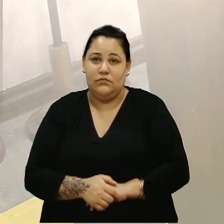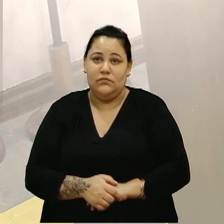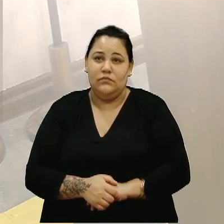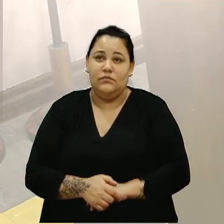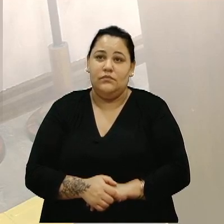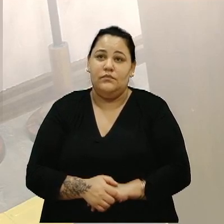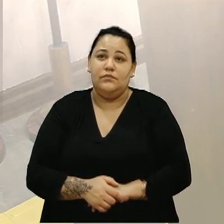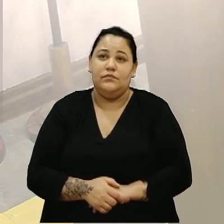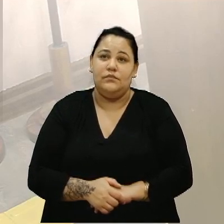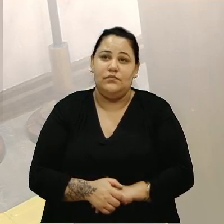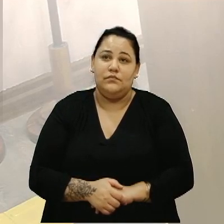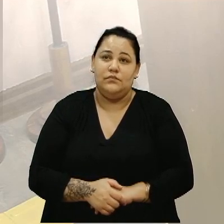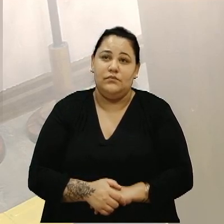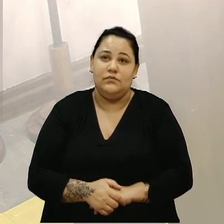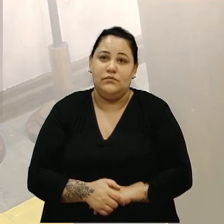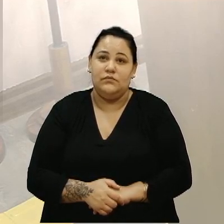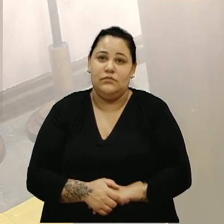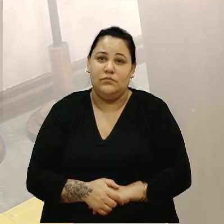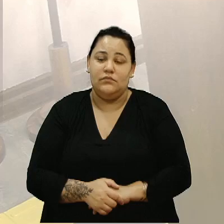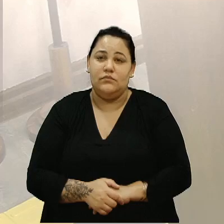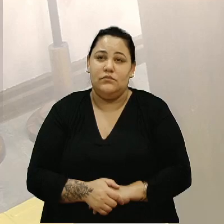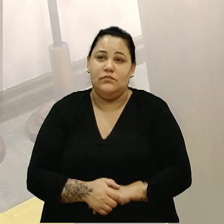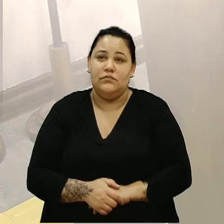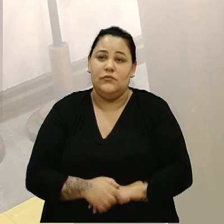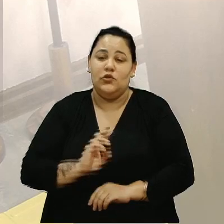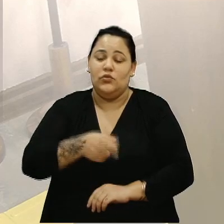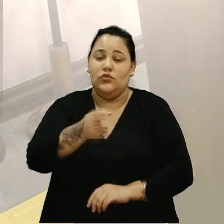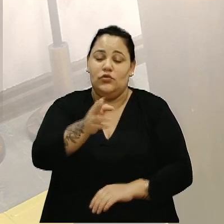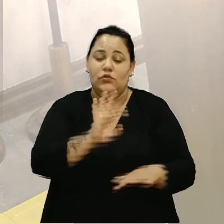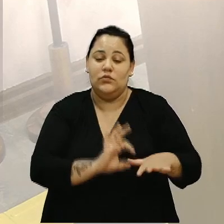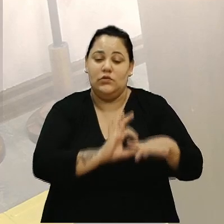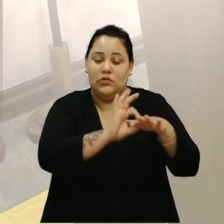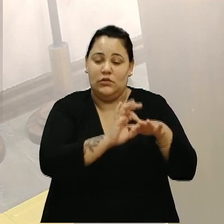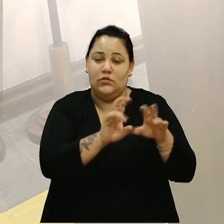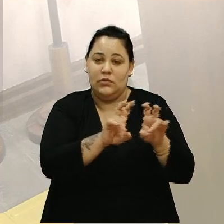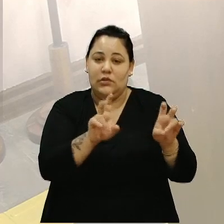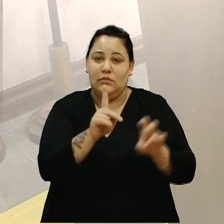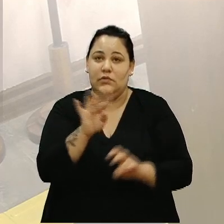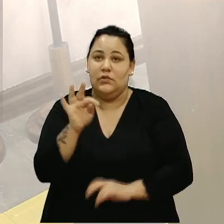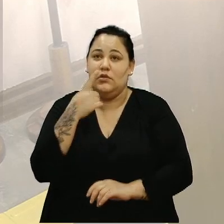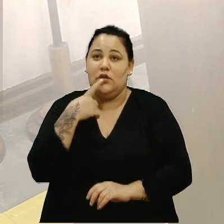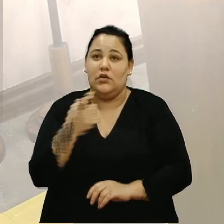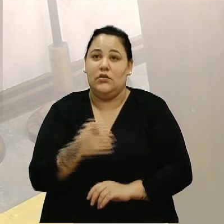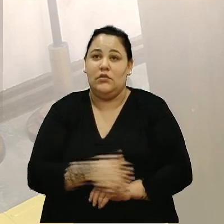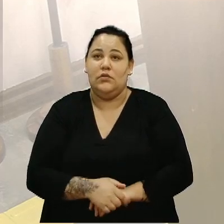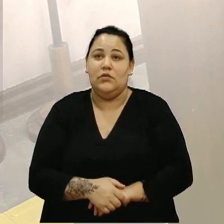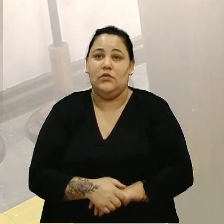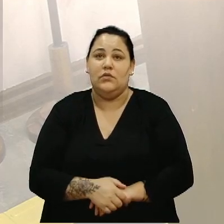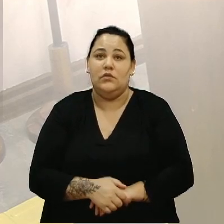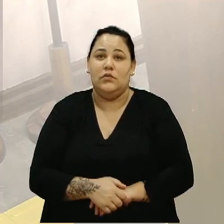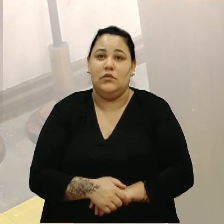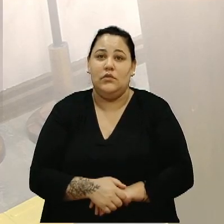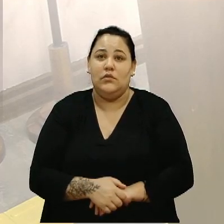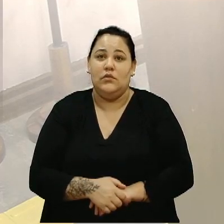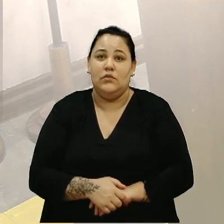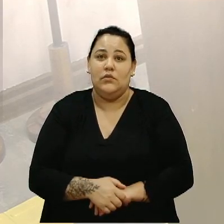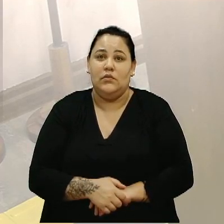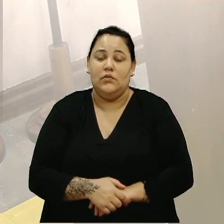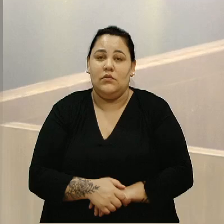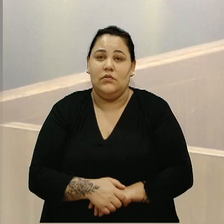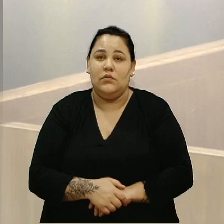vereadora. Segue na tribuna, em declaração de líder, bancada do PT, vereadora Rose Frigeri. Que vem ao caso